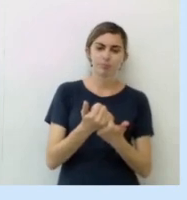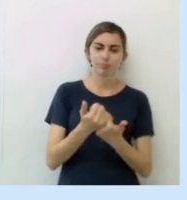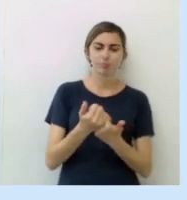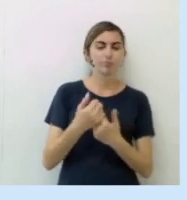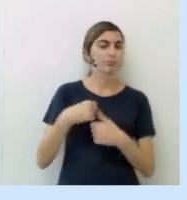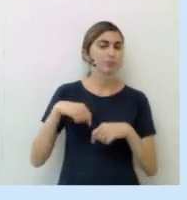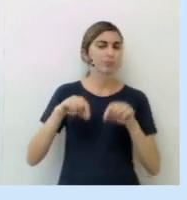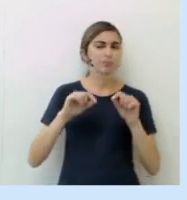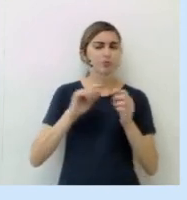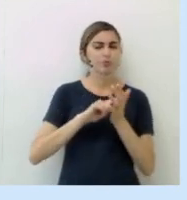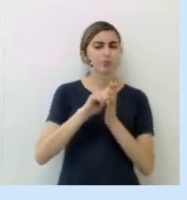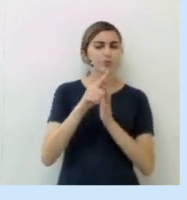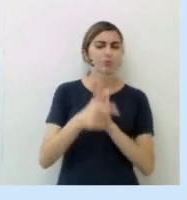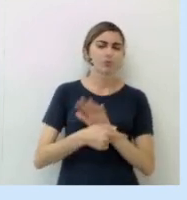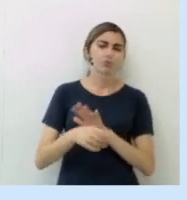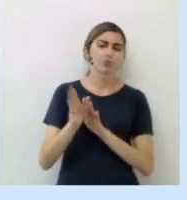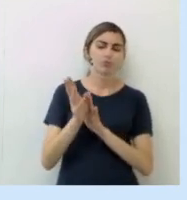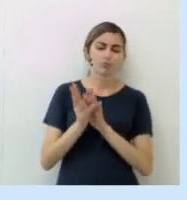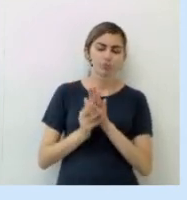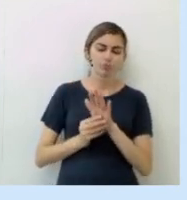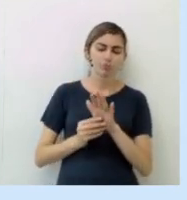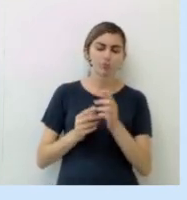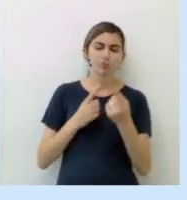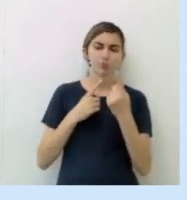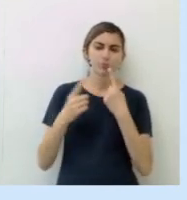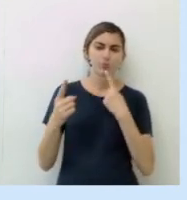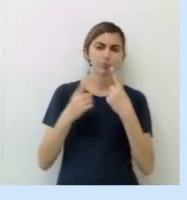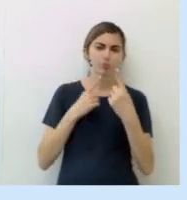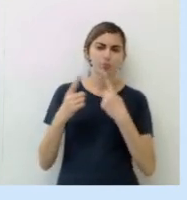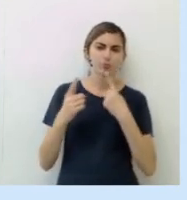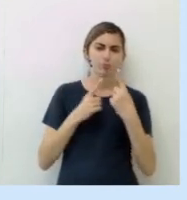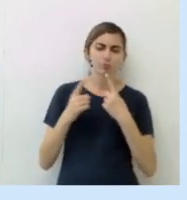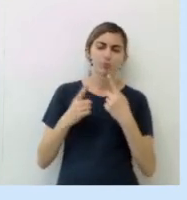representado. O gênero é baseado no